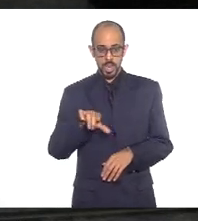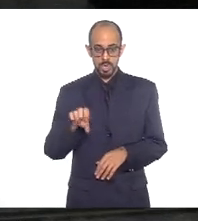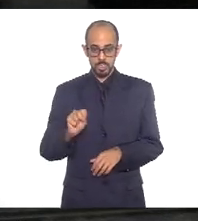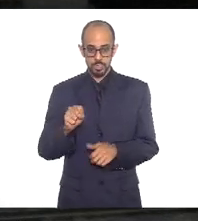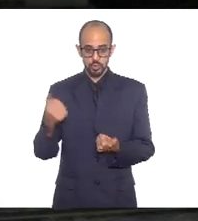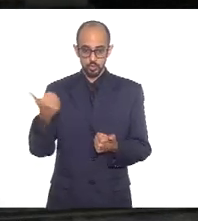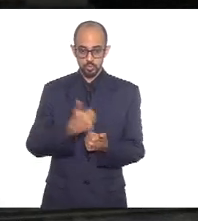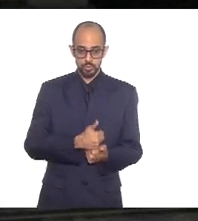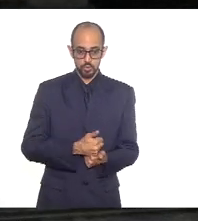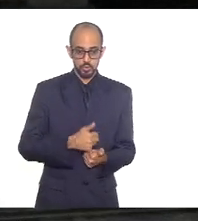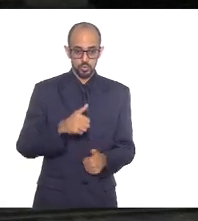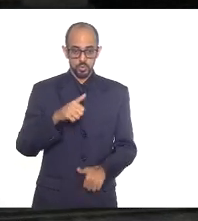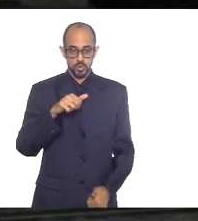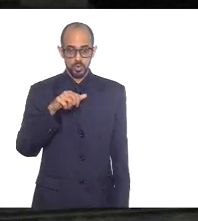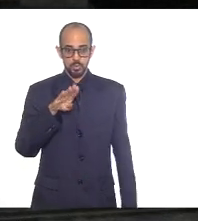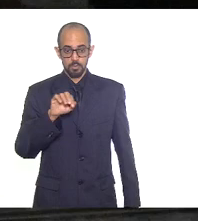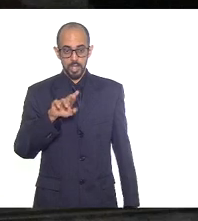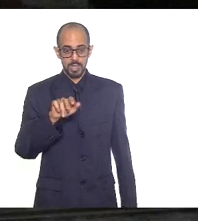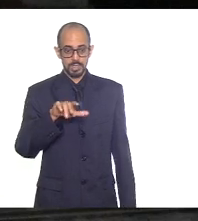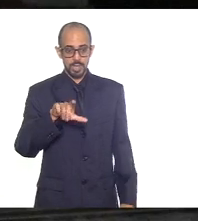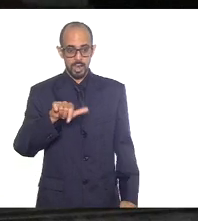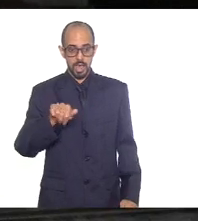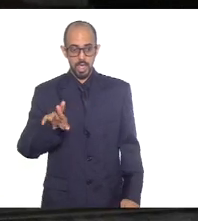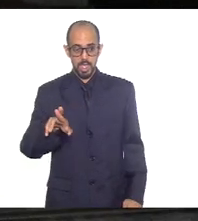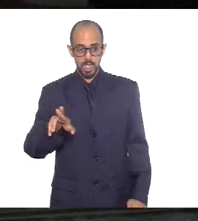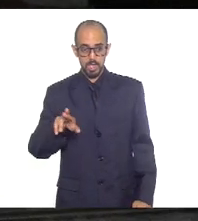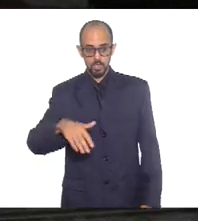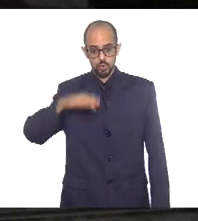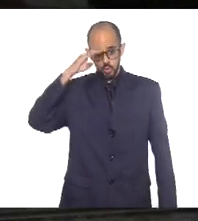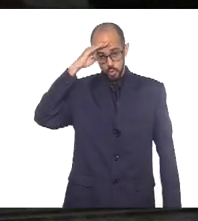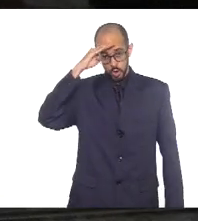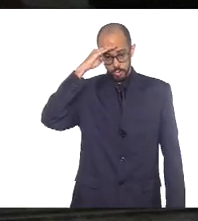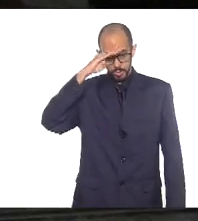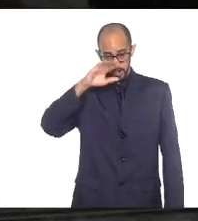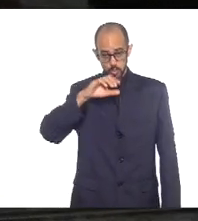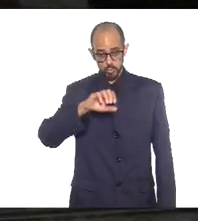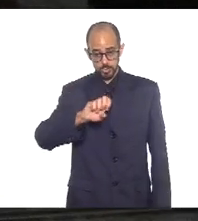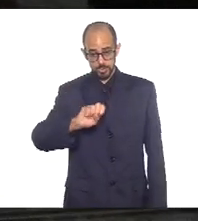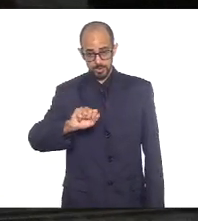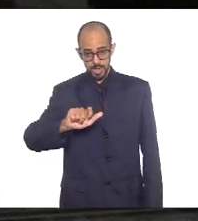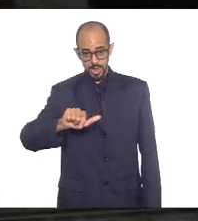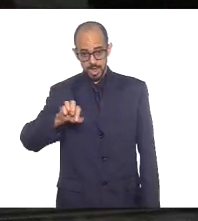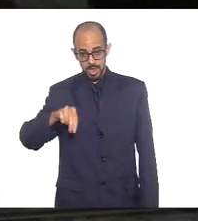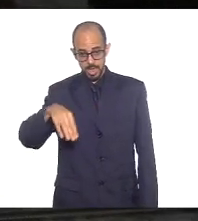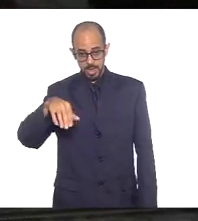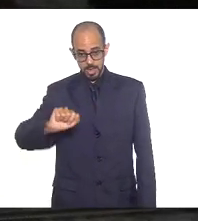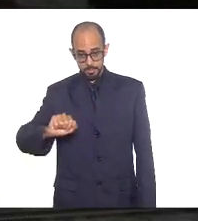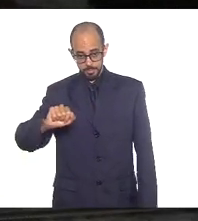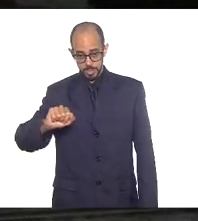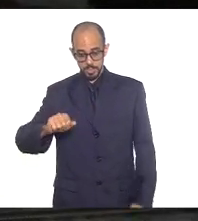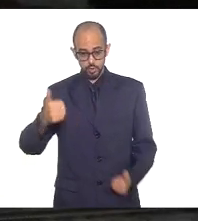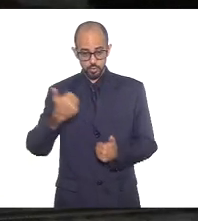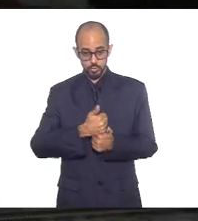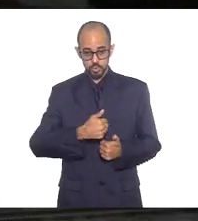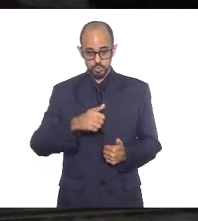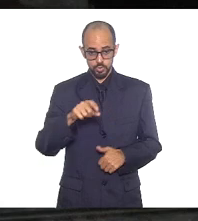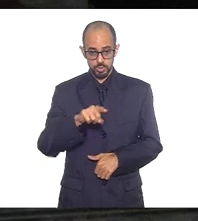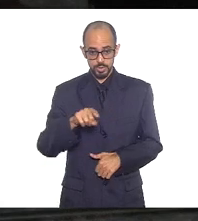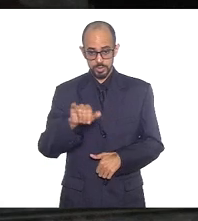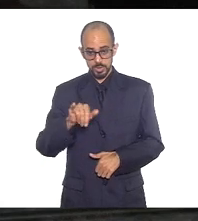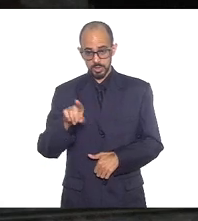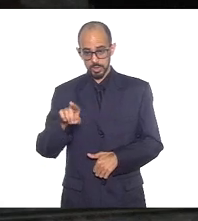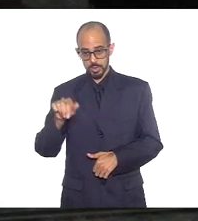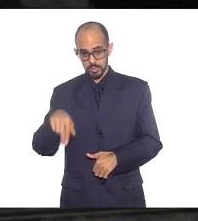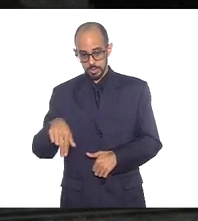do Bacelar e o coronel Salema no lugar da Zeida. Então, tem 4